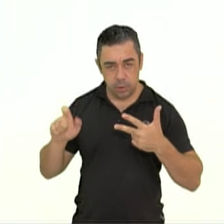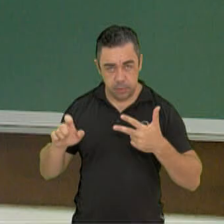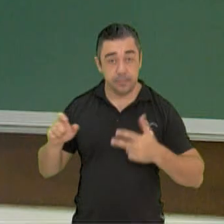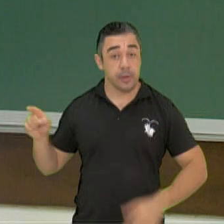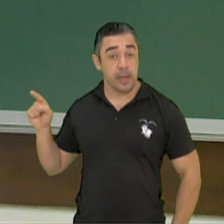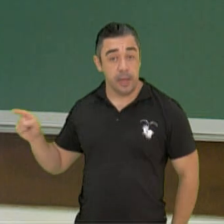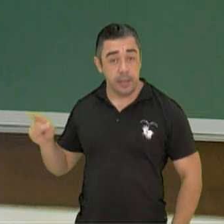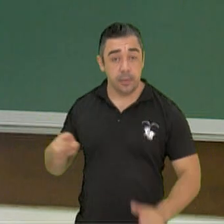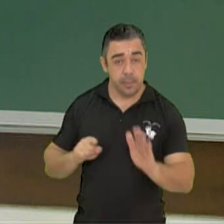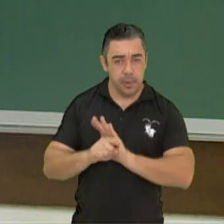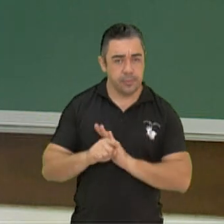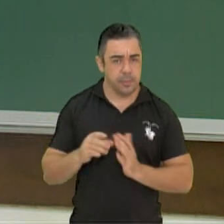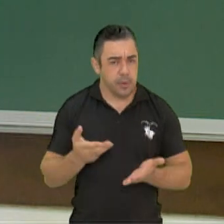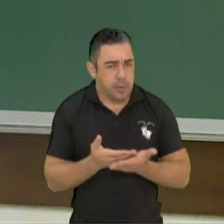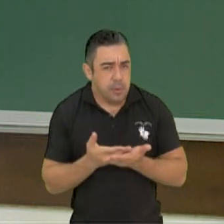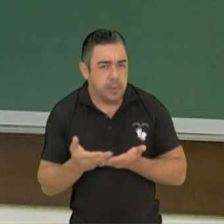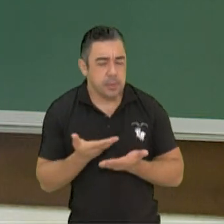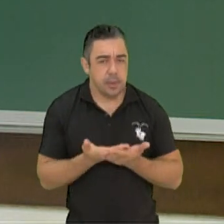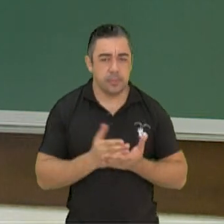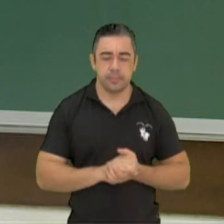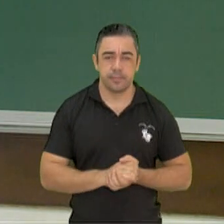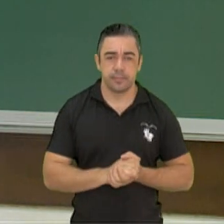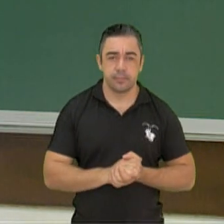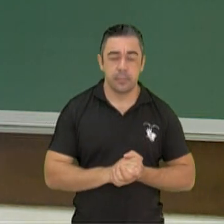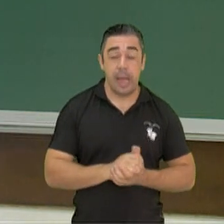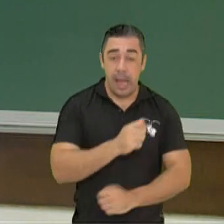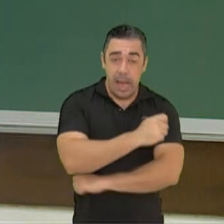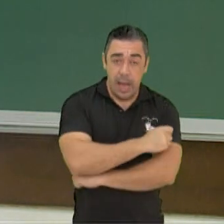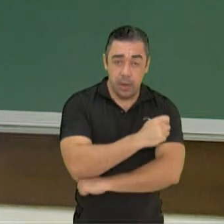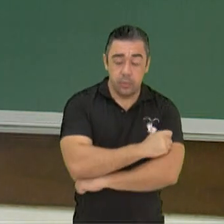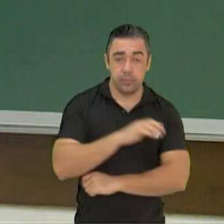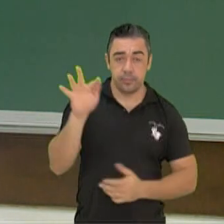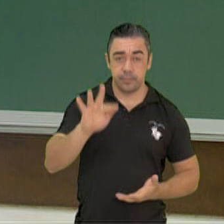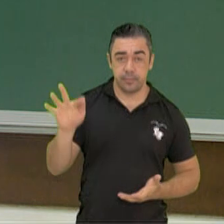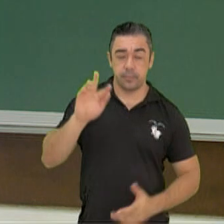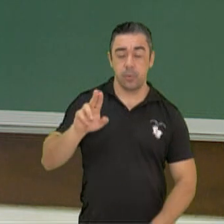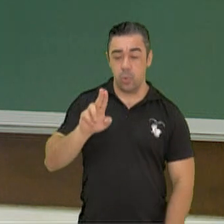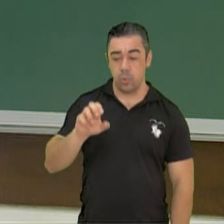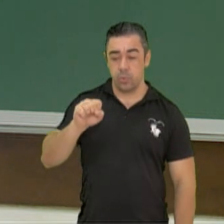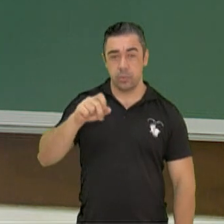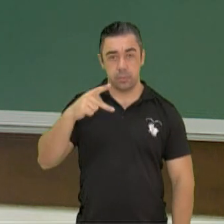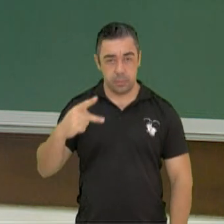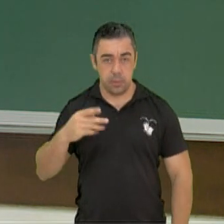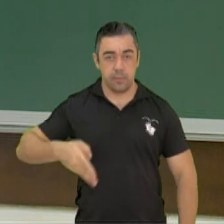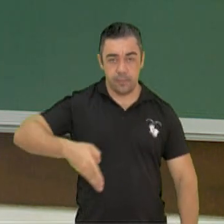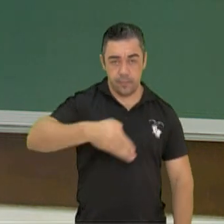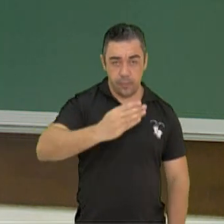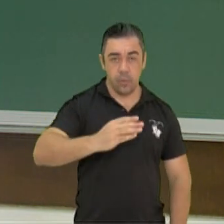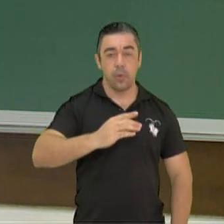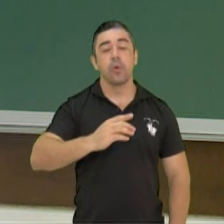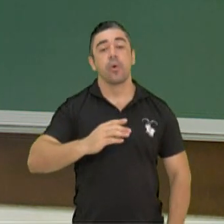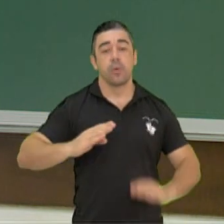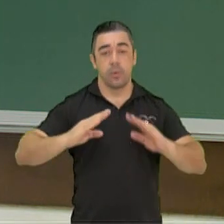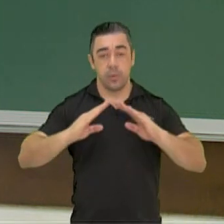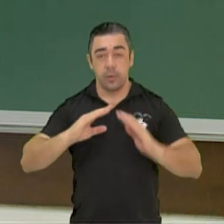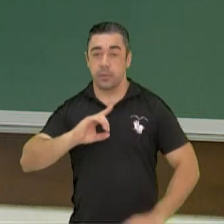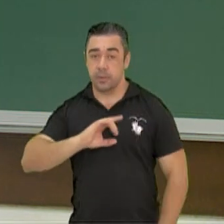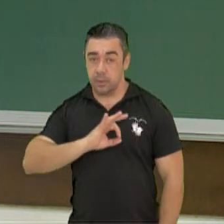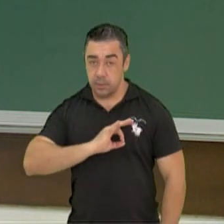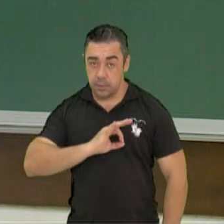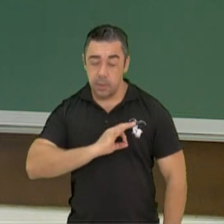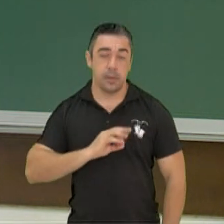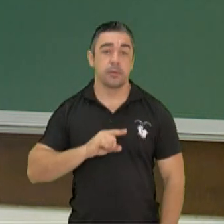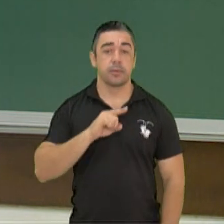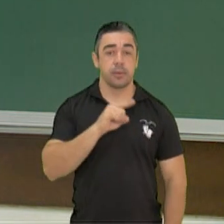esquentar a nossa aula, Estudantes da USP caminham em direção à delegacia da Zona Oeste. Após